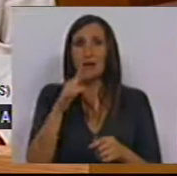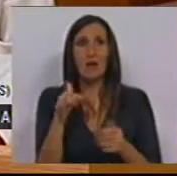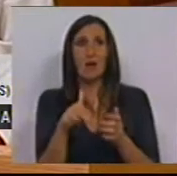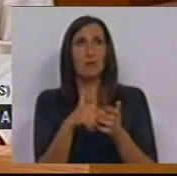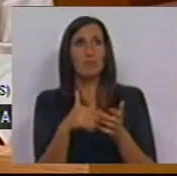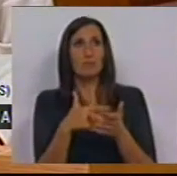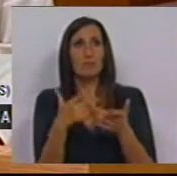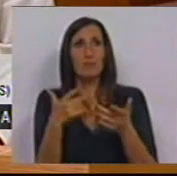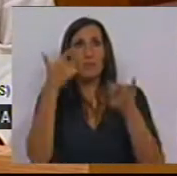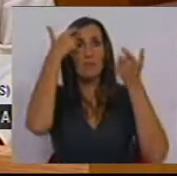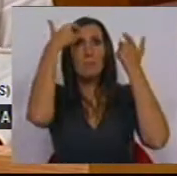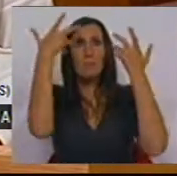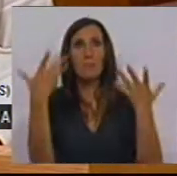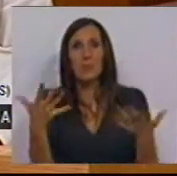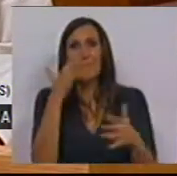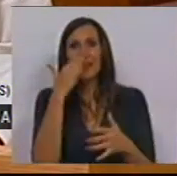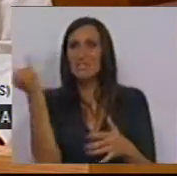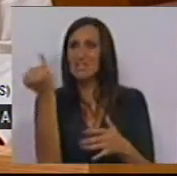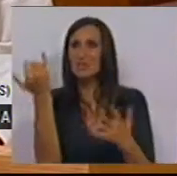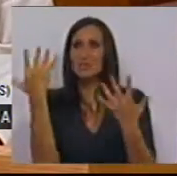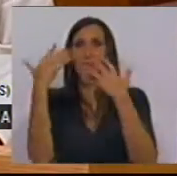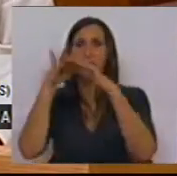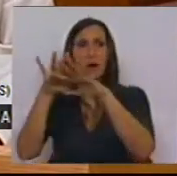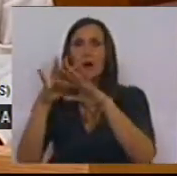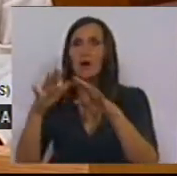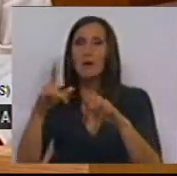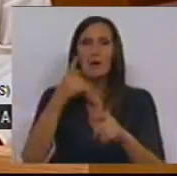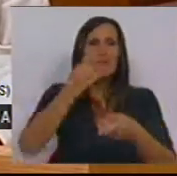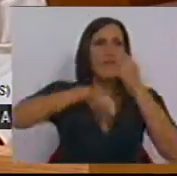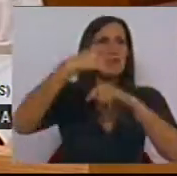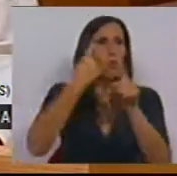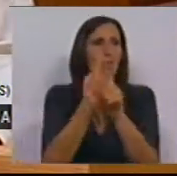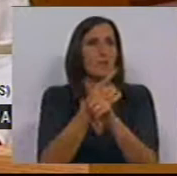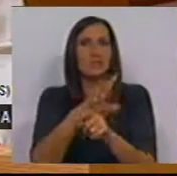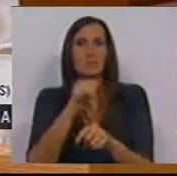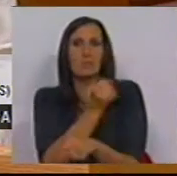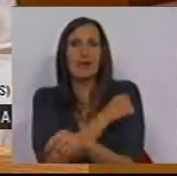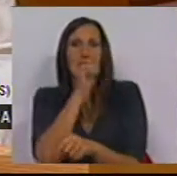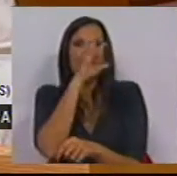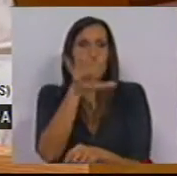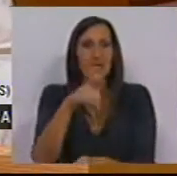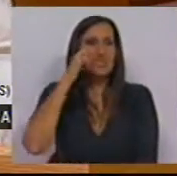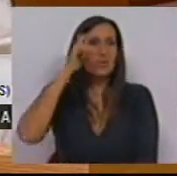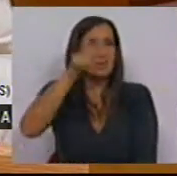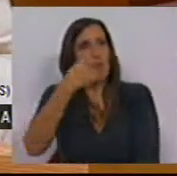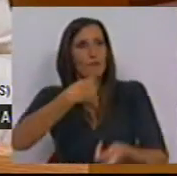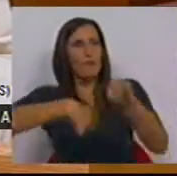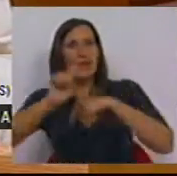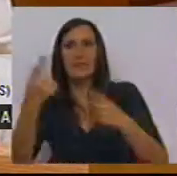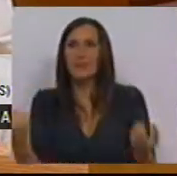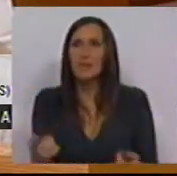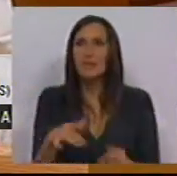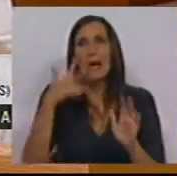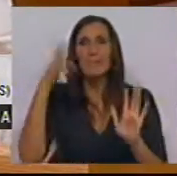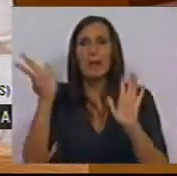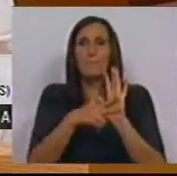espera, eis que se fundem institutos, se vende património público, como a Casa do Ambiente e do Cidadão, se aprova